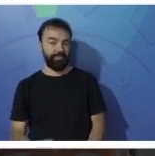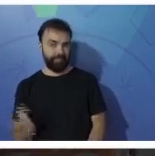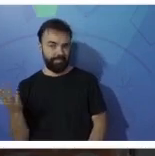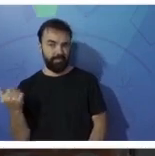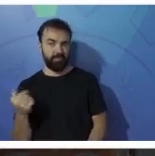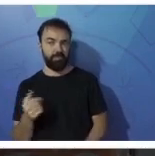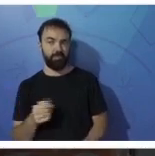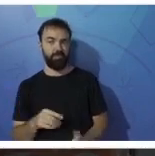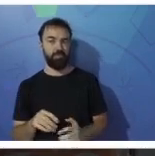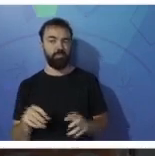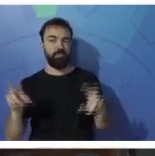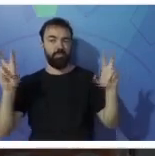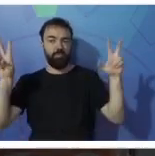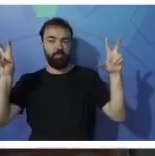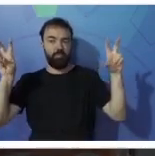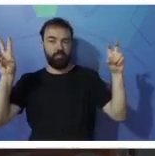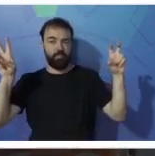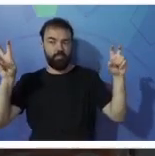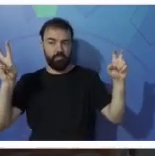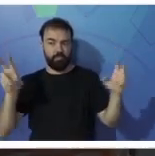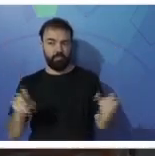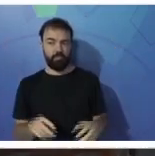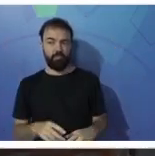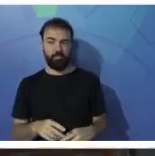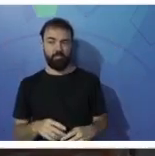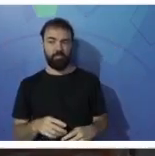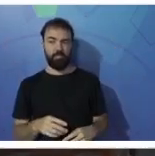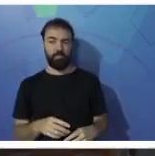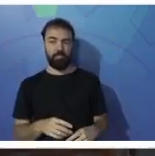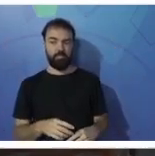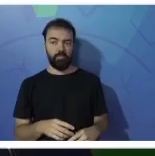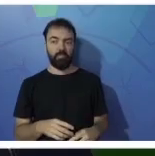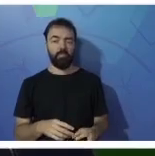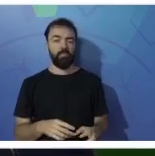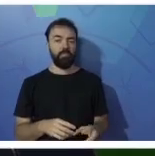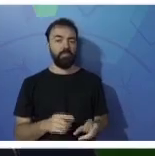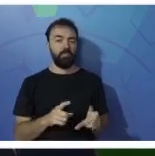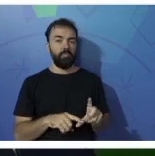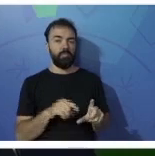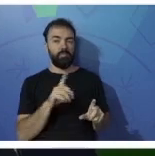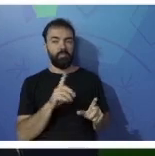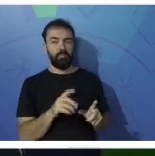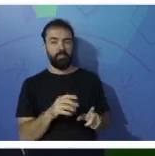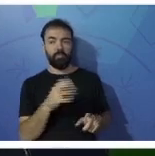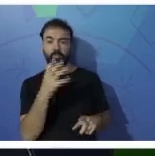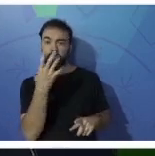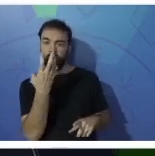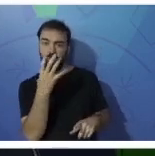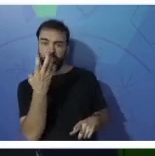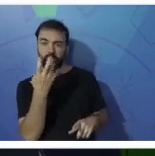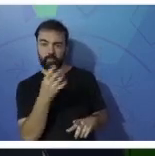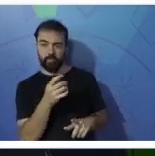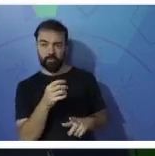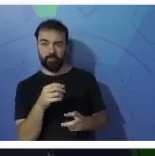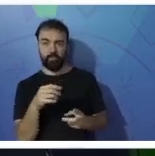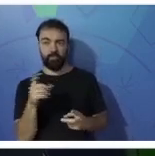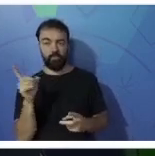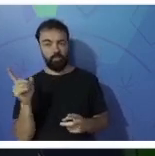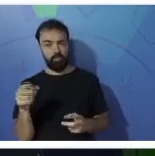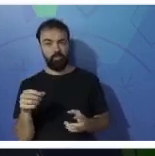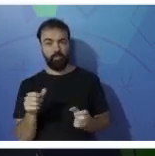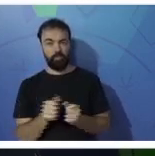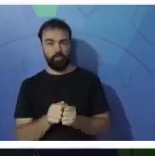lá? O título é, letra maiúscula, O Cachorro e